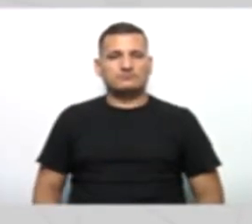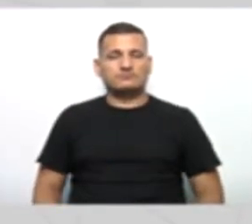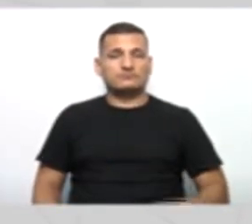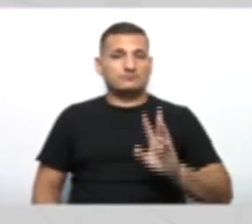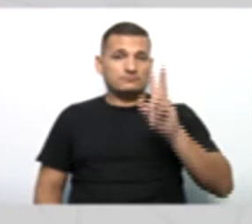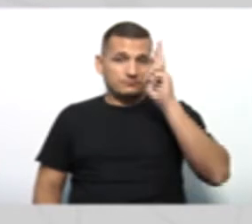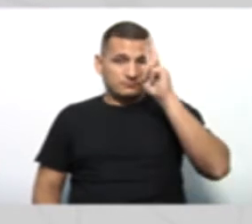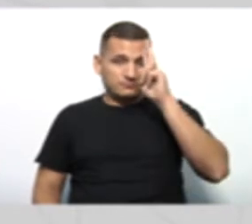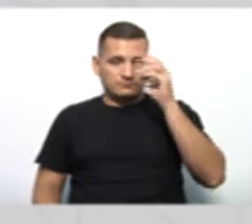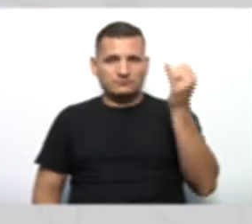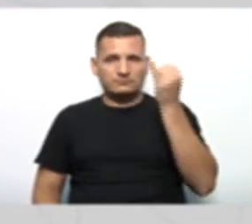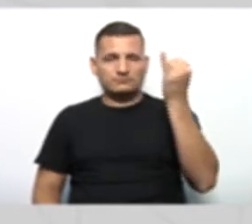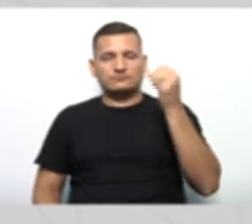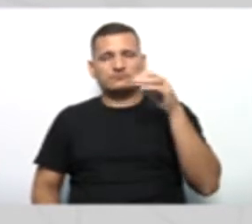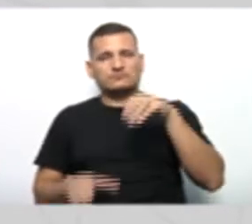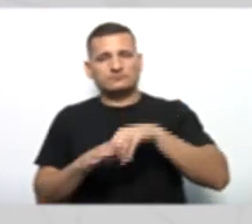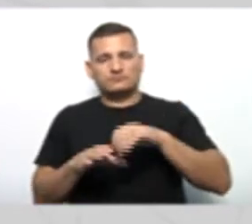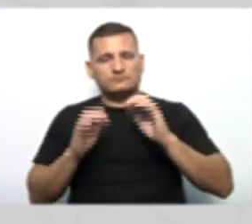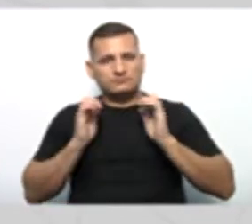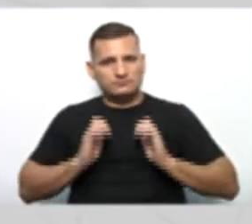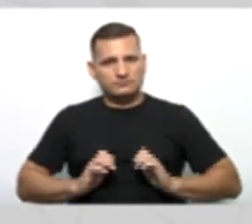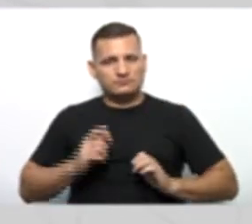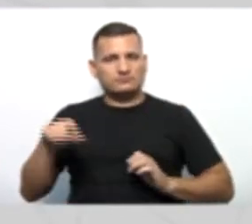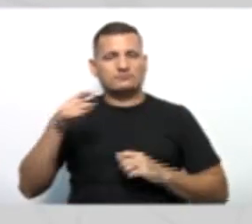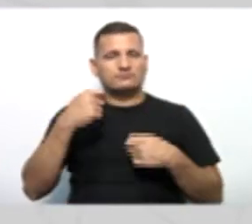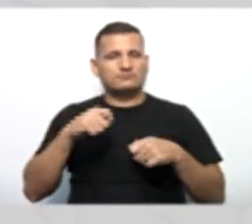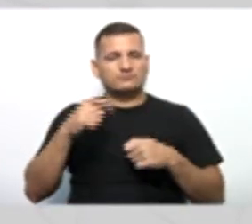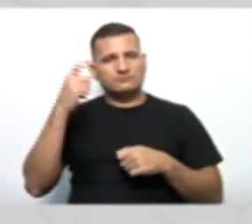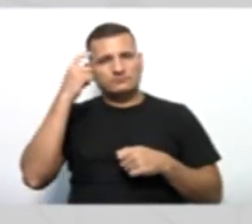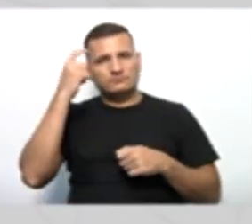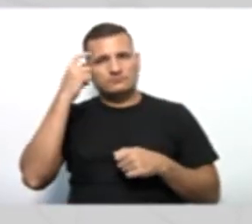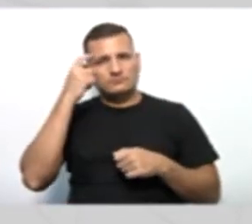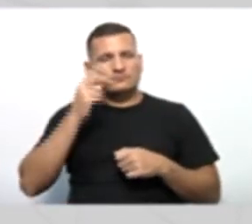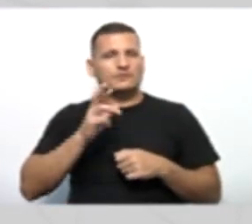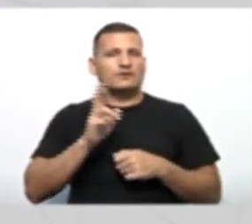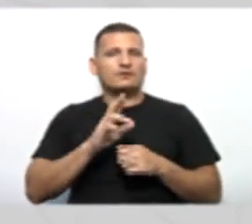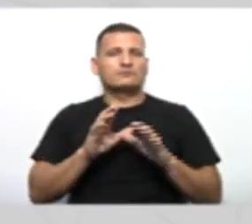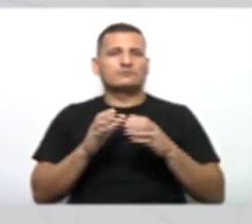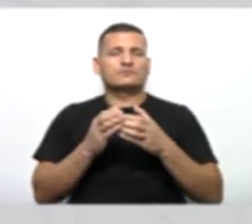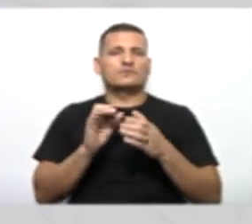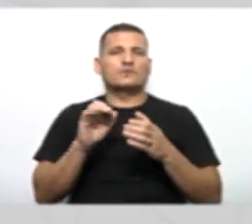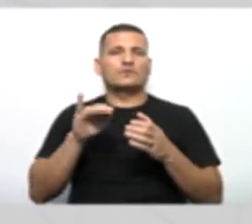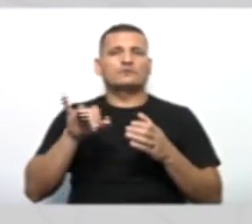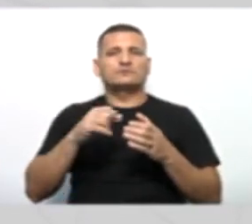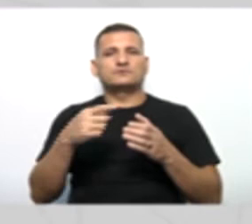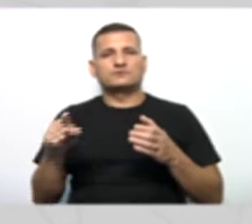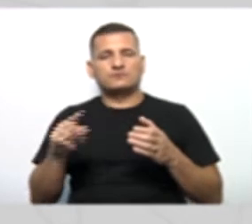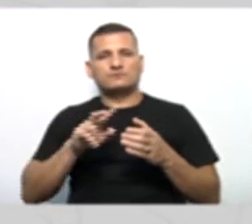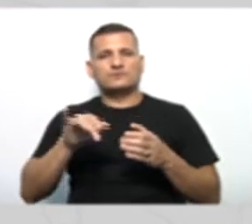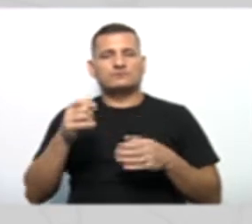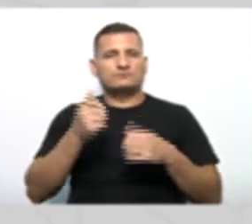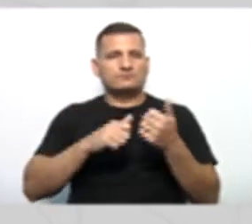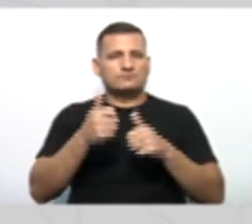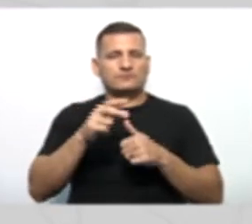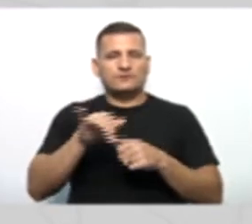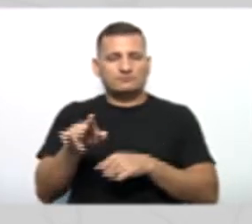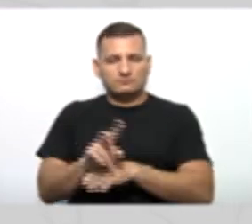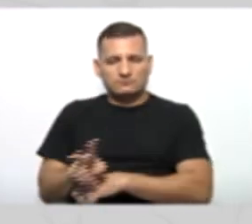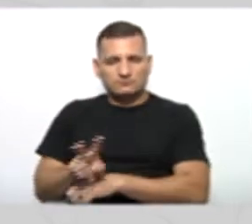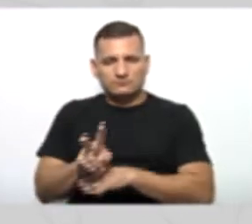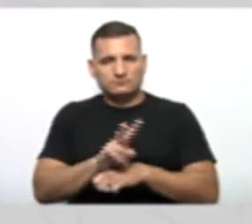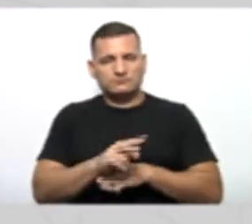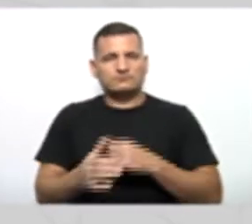lembrar que dentro do código de ética nós precisamos pensar em quem será a comissão que vai avaliar que vai fiscalizar